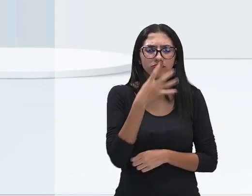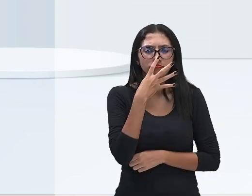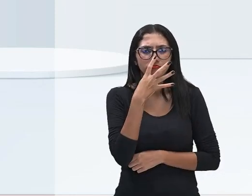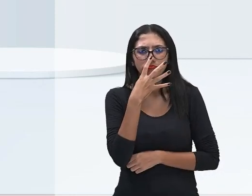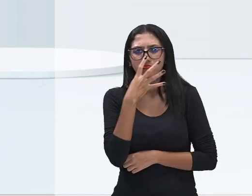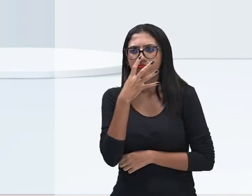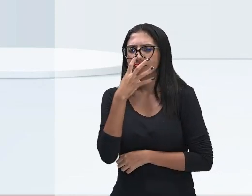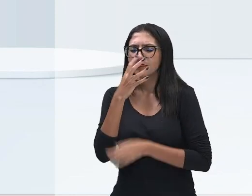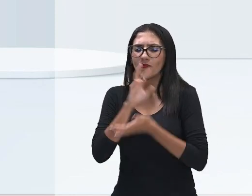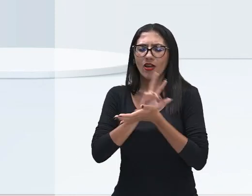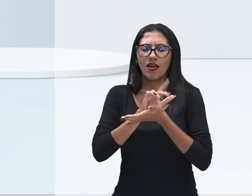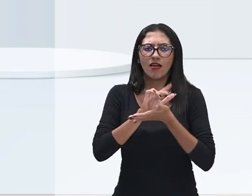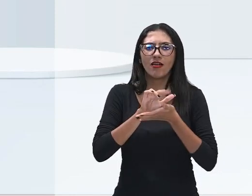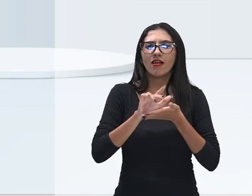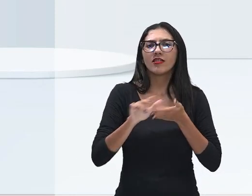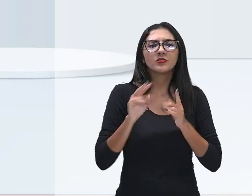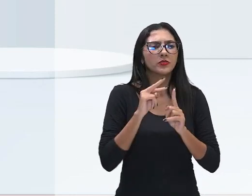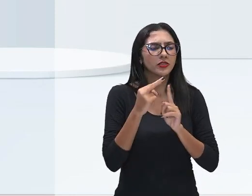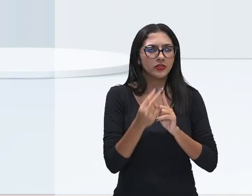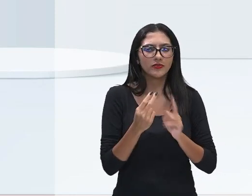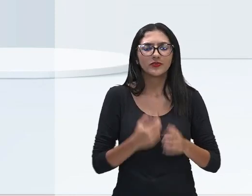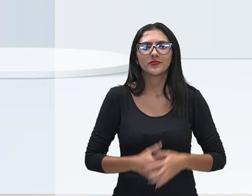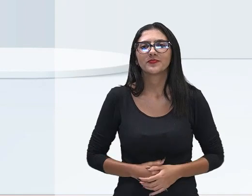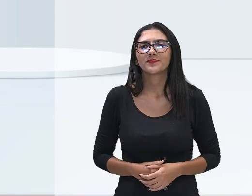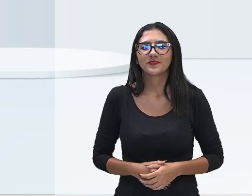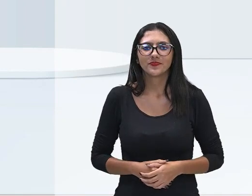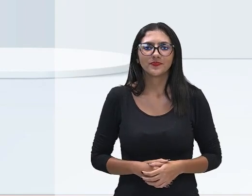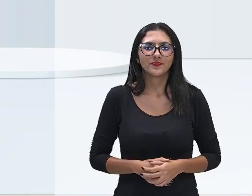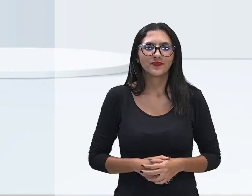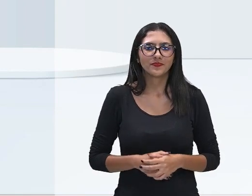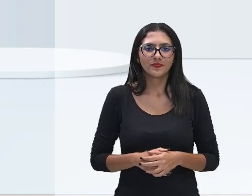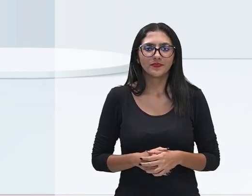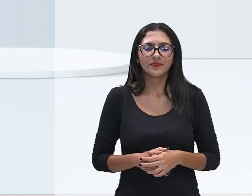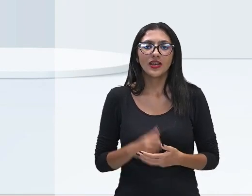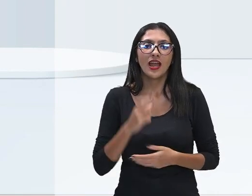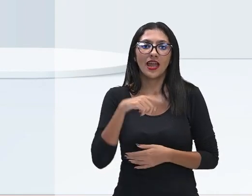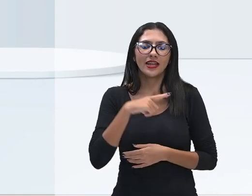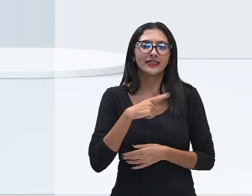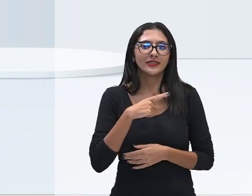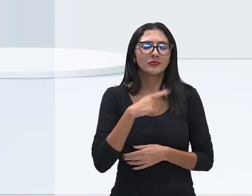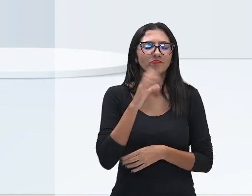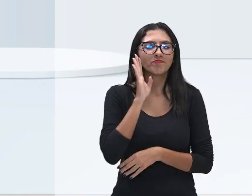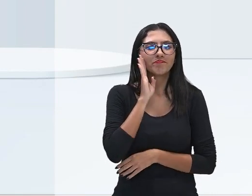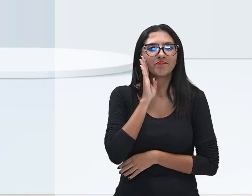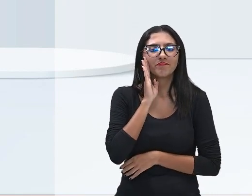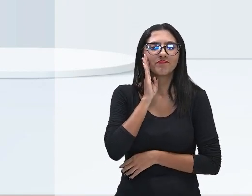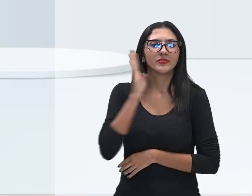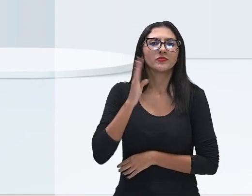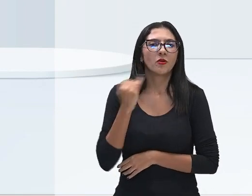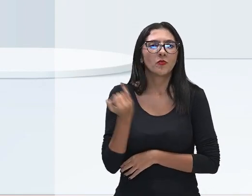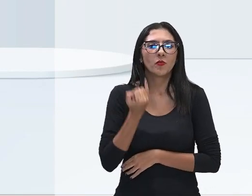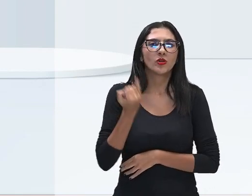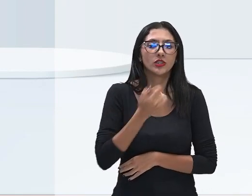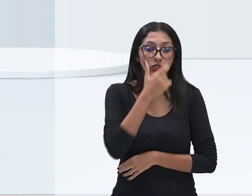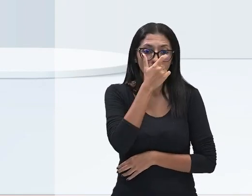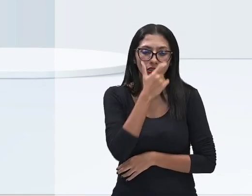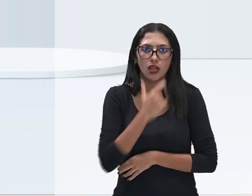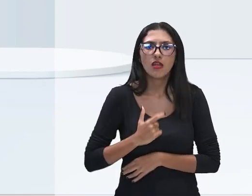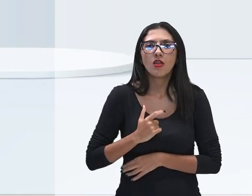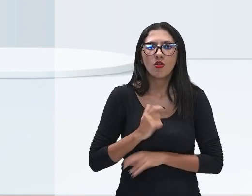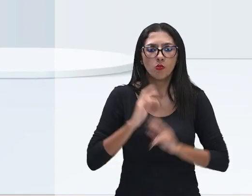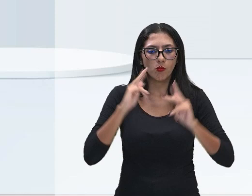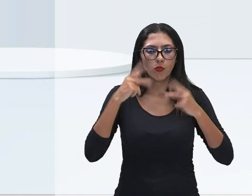diferentes perspectivas, certo? Esta é a essência da jornada do eu cidadão. É